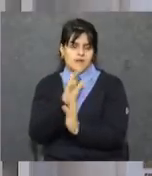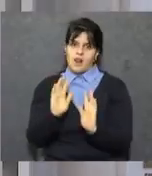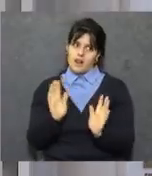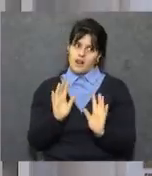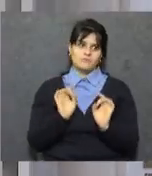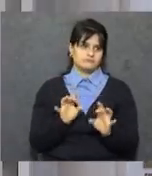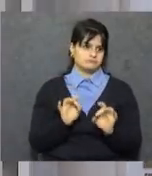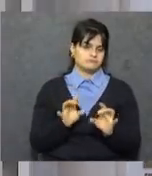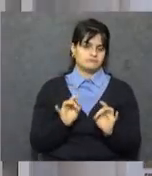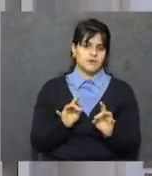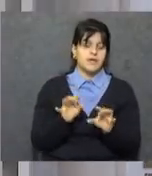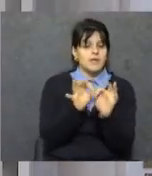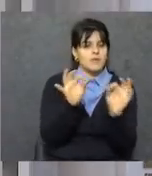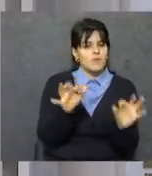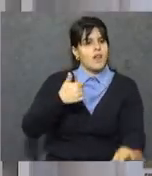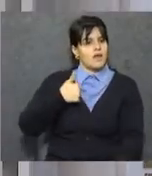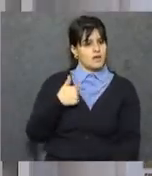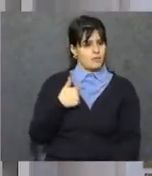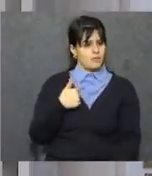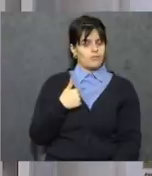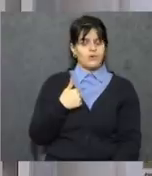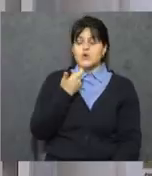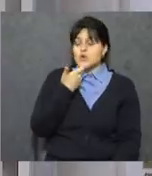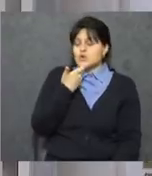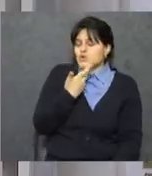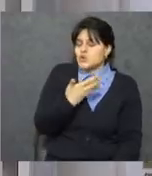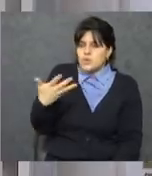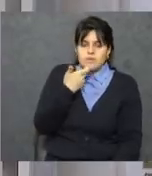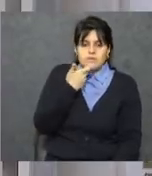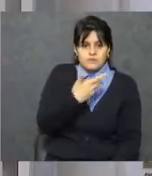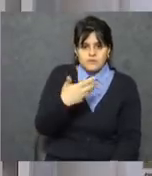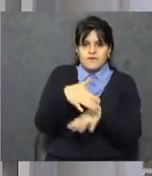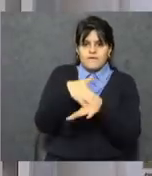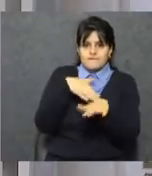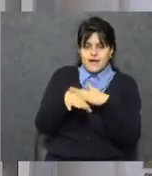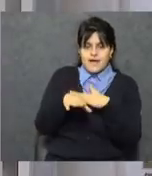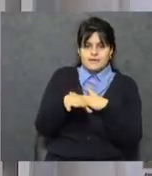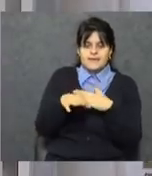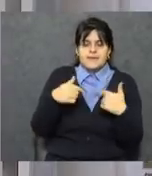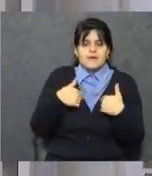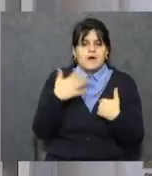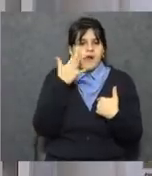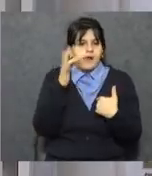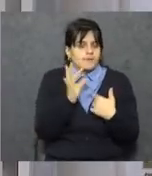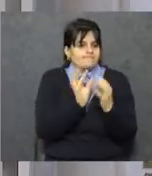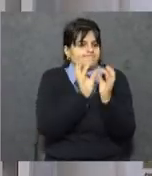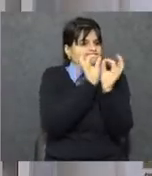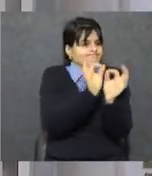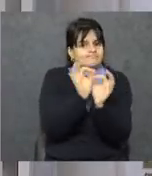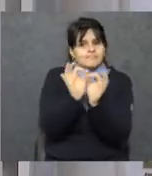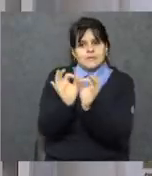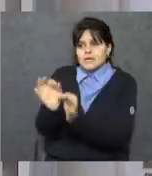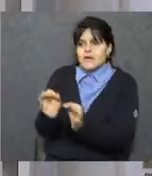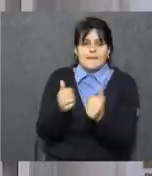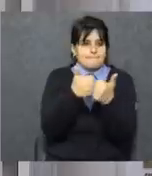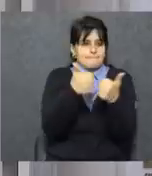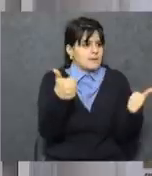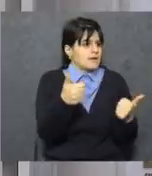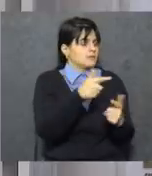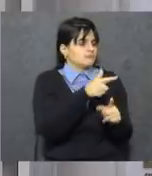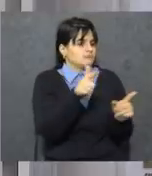Fazei como eu, que em tudo procuro agradar a toda a gente, não